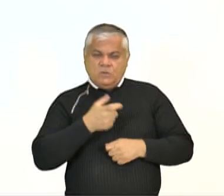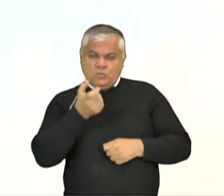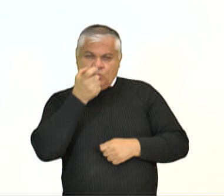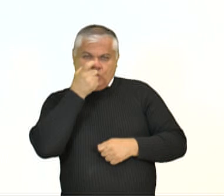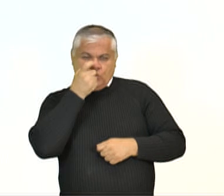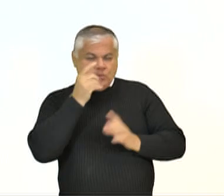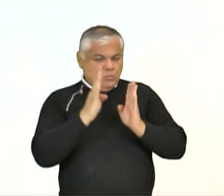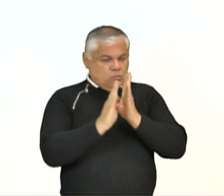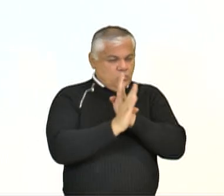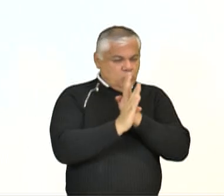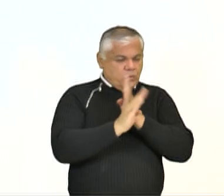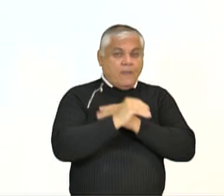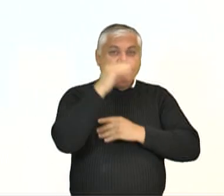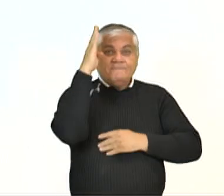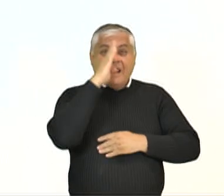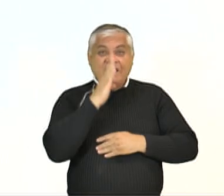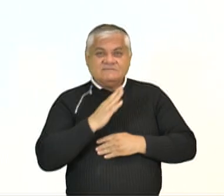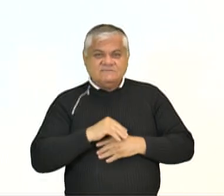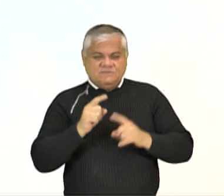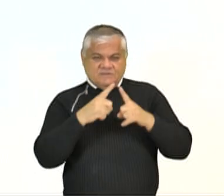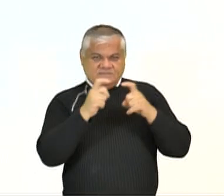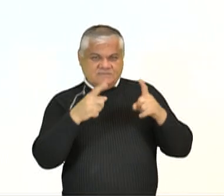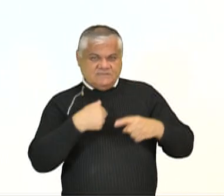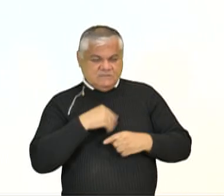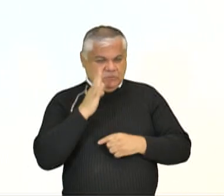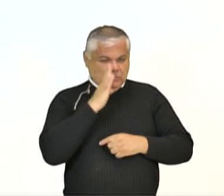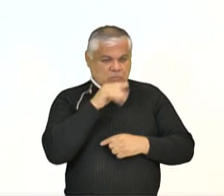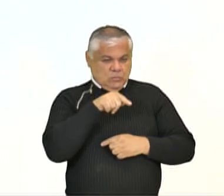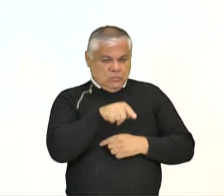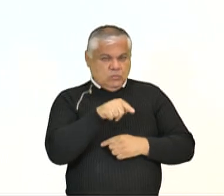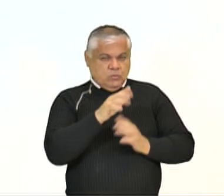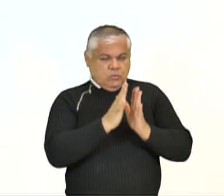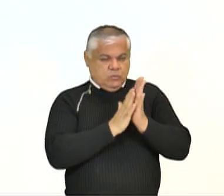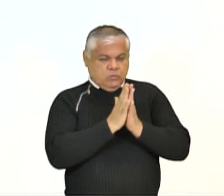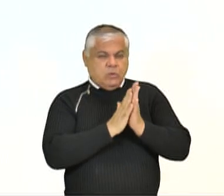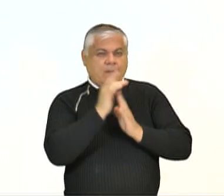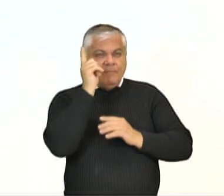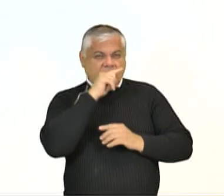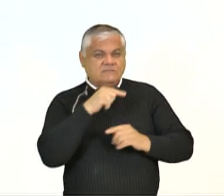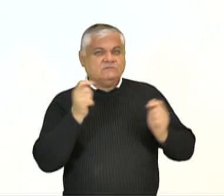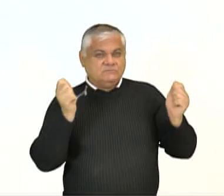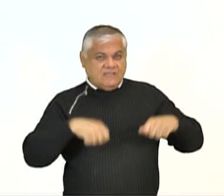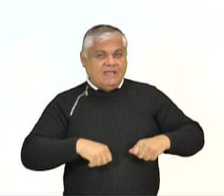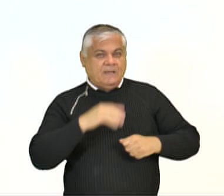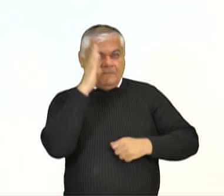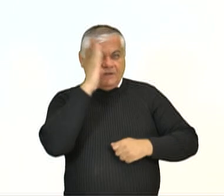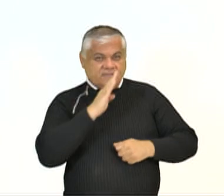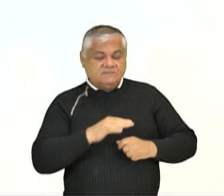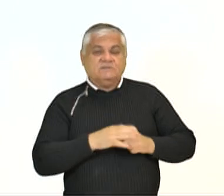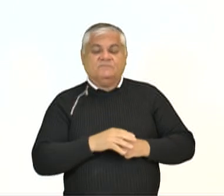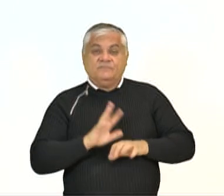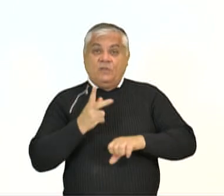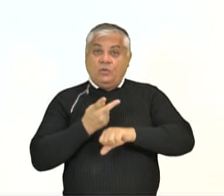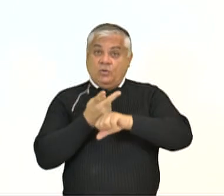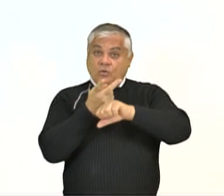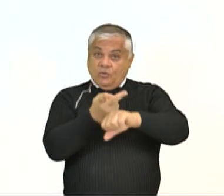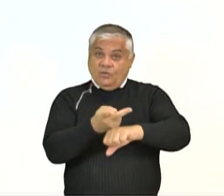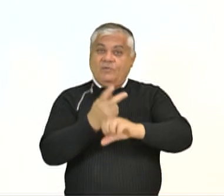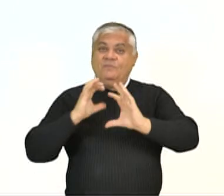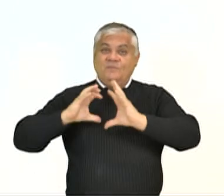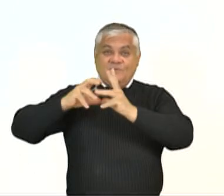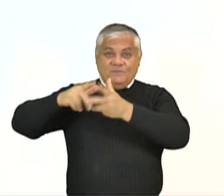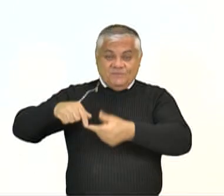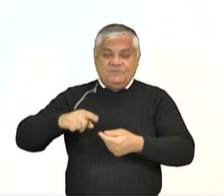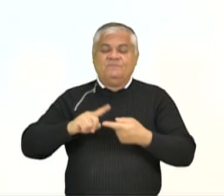né, e fosse elencada, né, cada vez mais esses estudos, fossem elencados, perdão. A Copa do Mundo da FIFA em 2014 e os